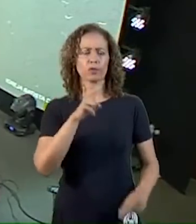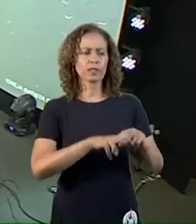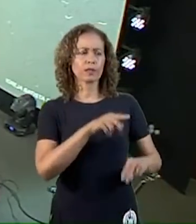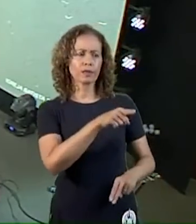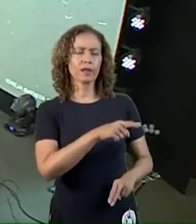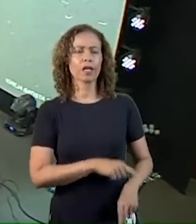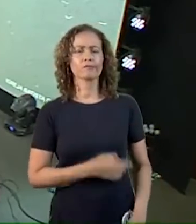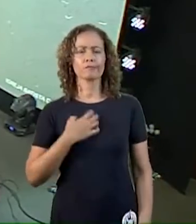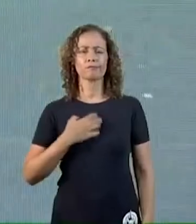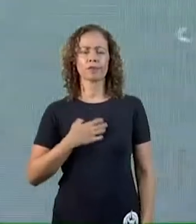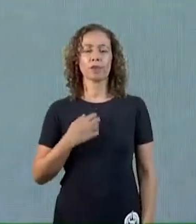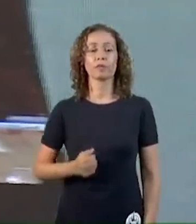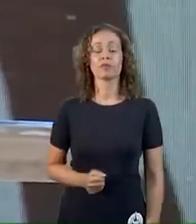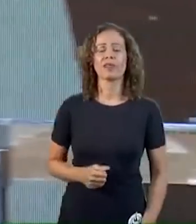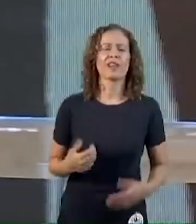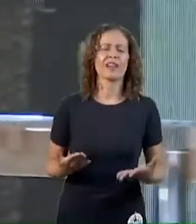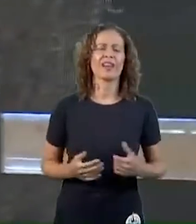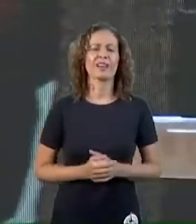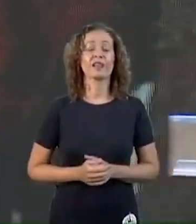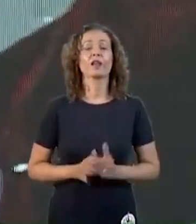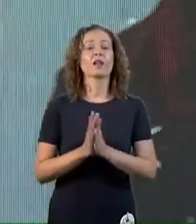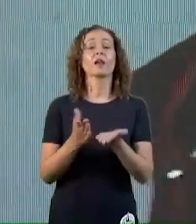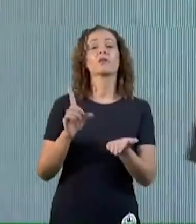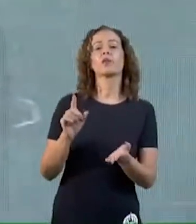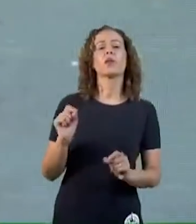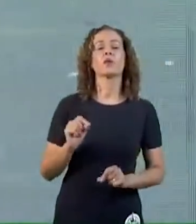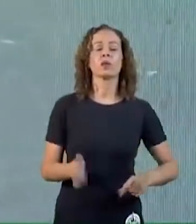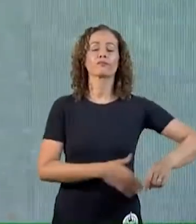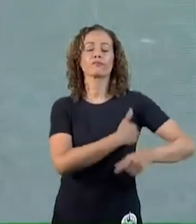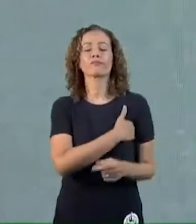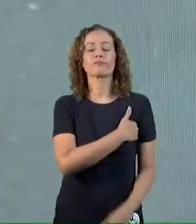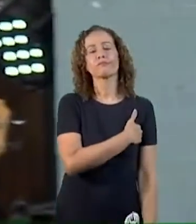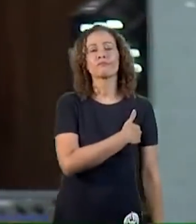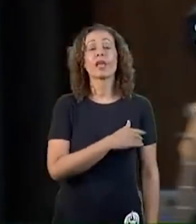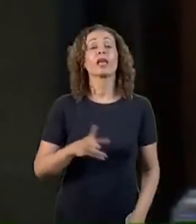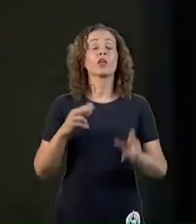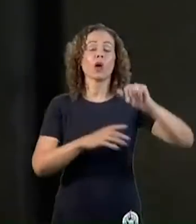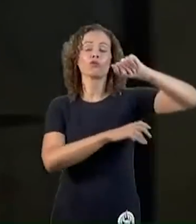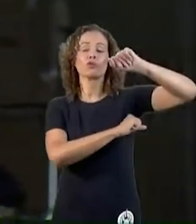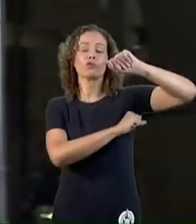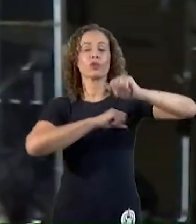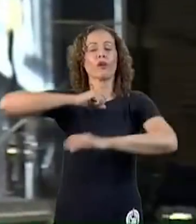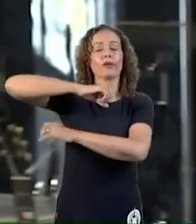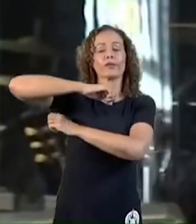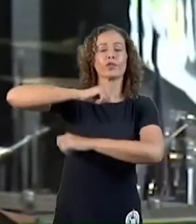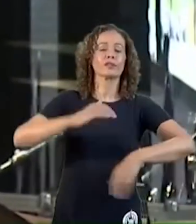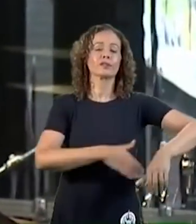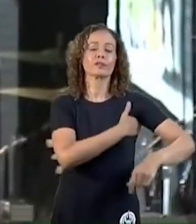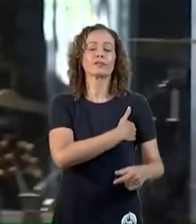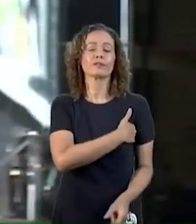A Bíblia é Rexona. Enfia aqui assim. Aí, abre as suas Bíblias. Abre a Bíblia. É tudo